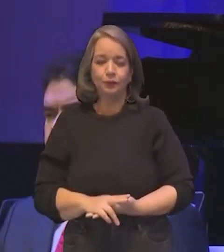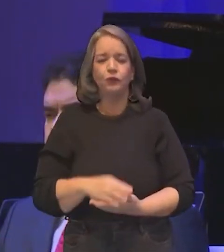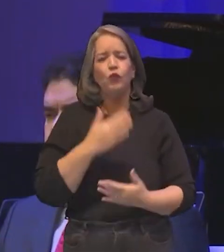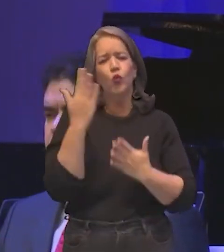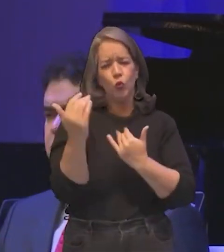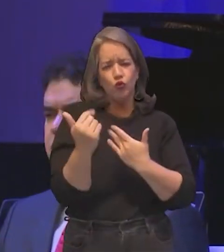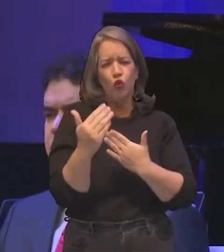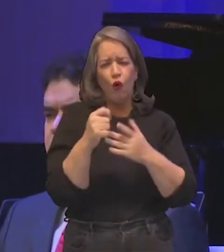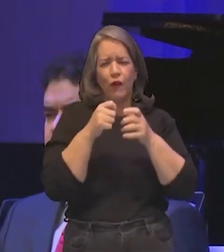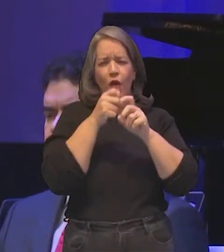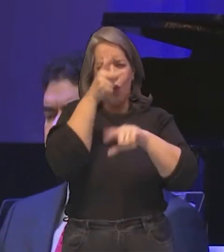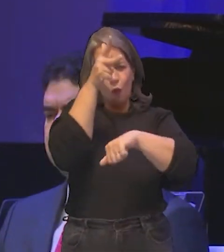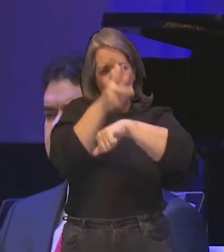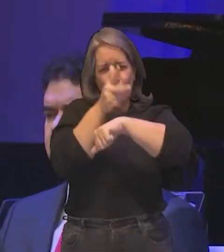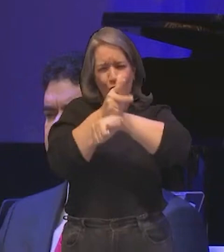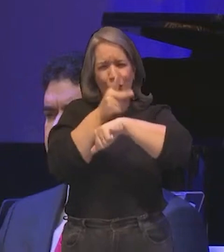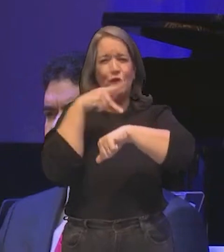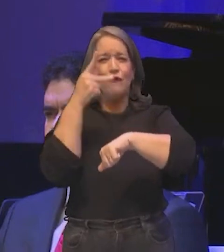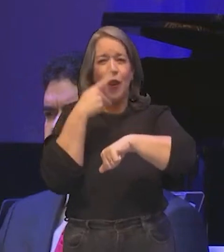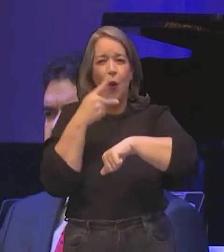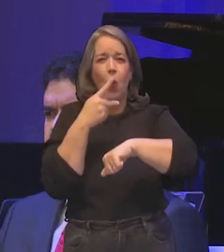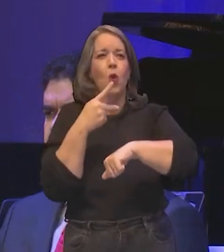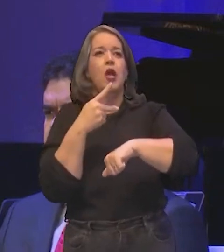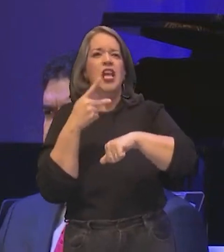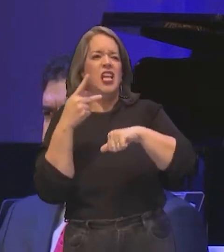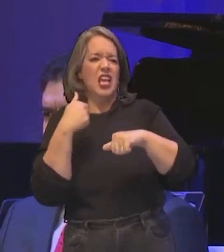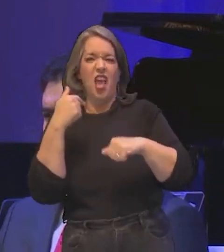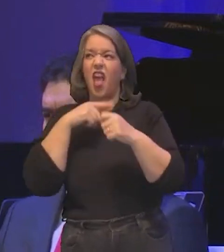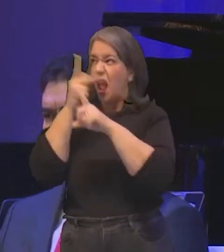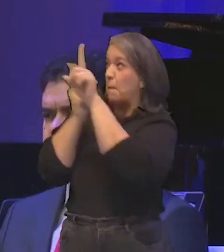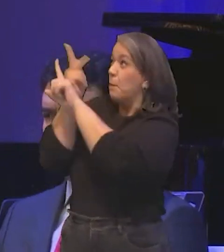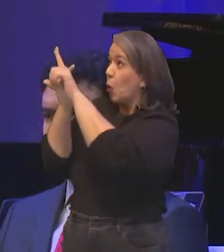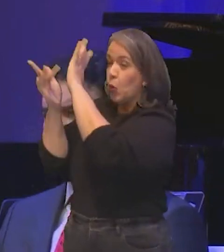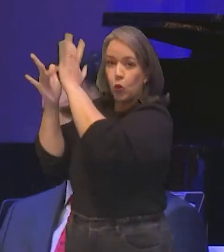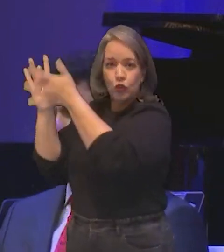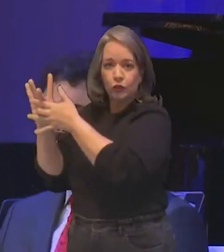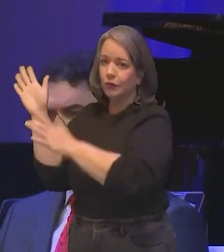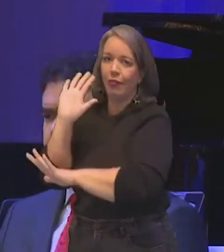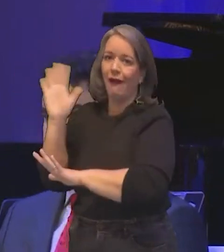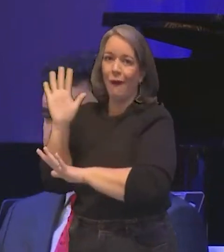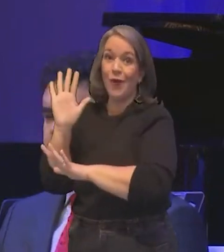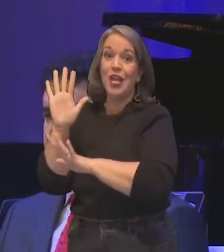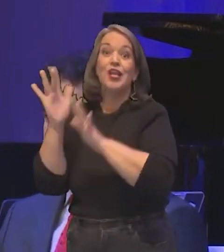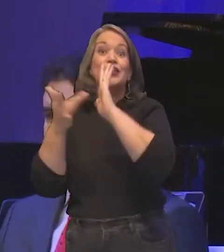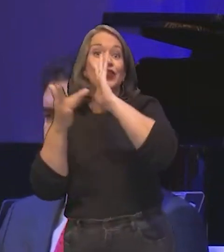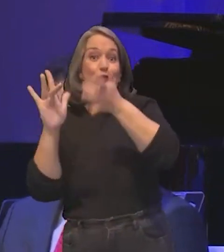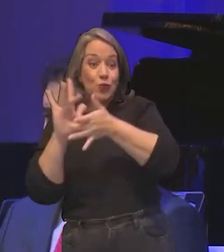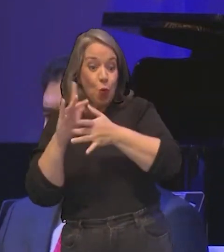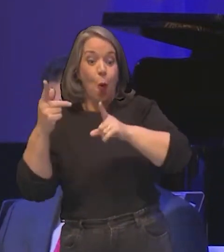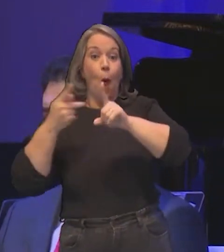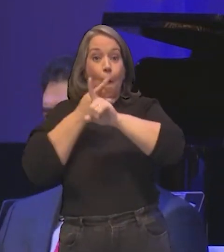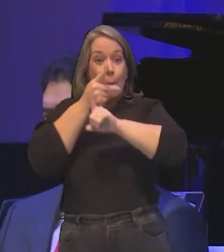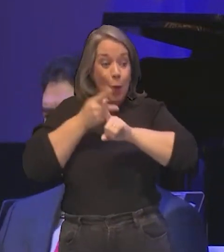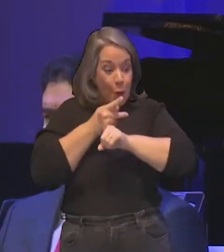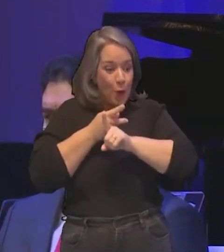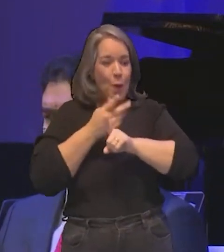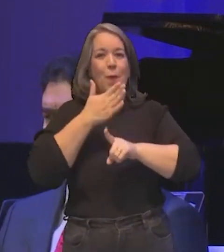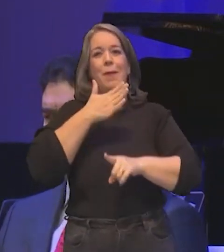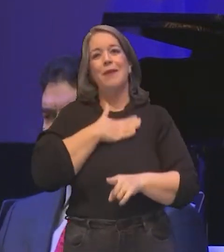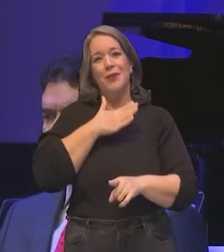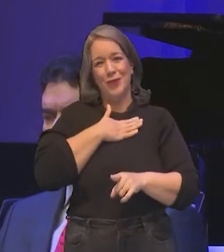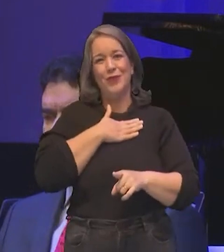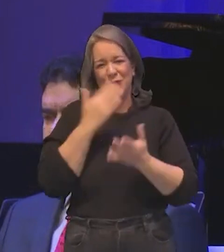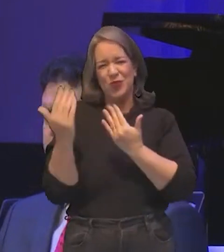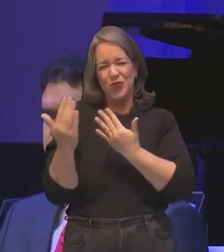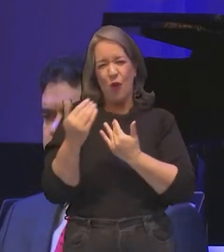repete talvez para muitas das pessoas aqui, porque na nossa própria vida, aquilo que nós buscamos, já concebidos em pecado, é o